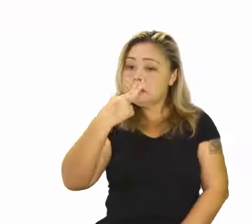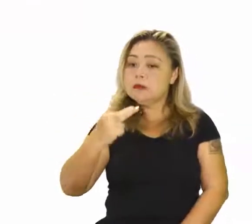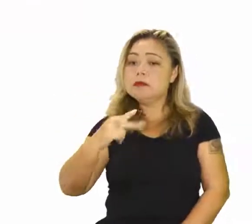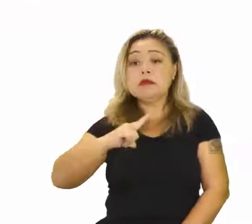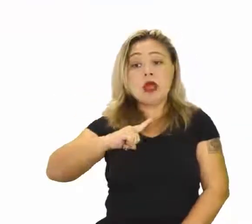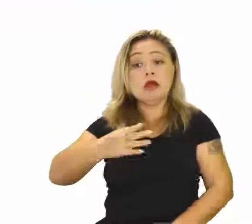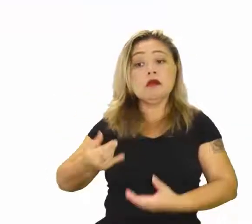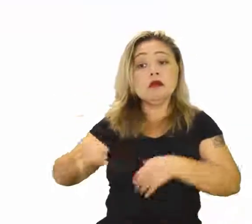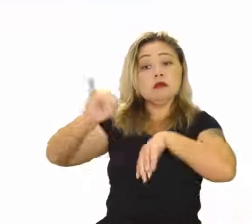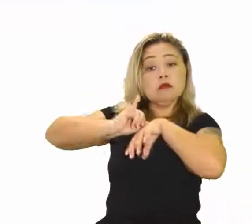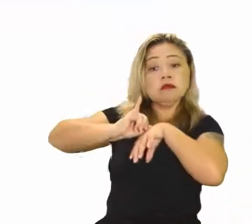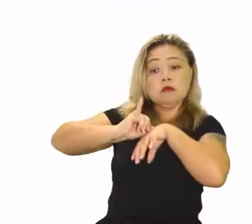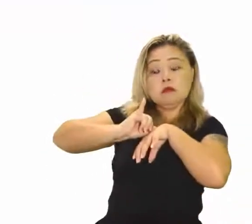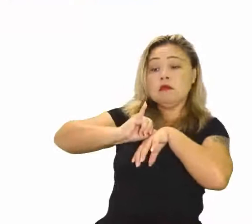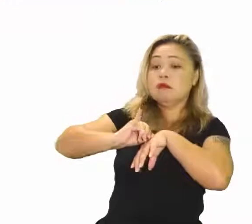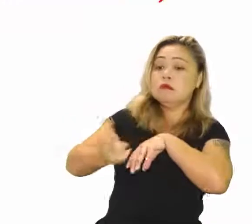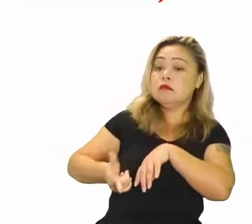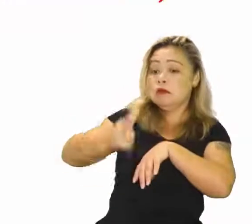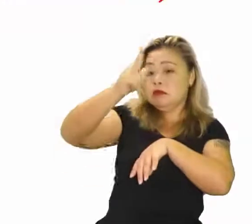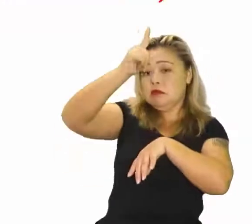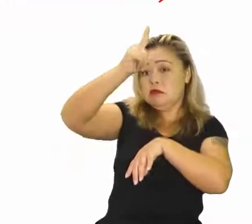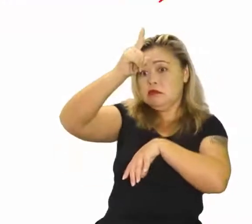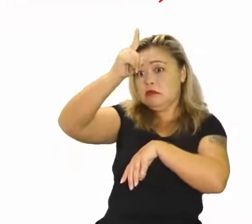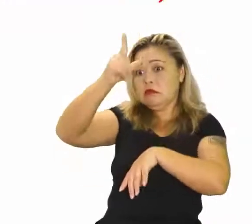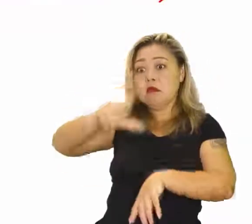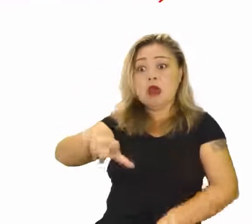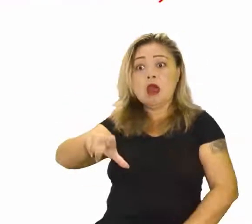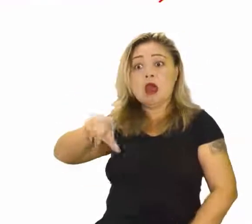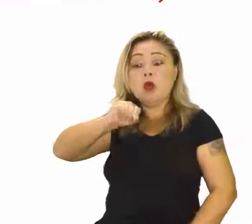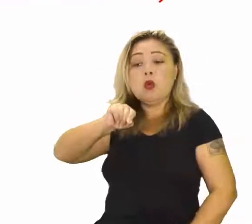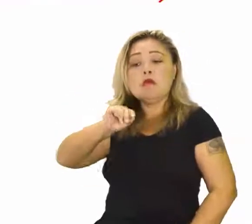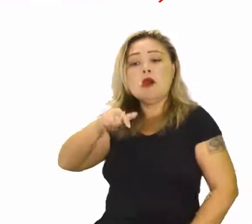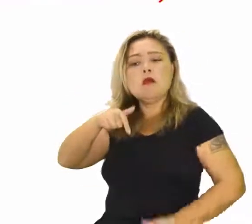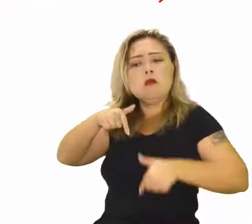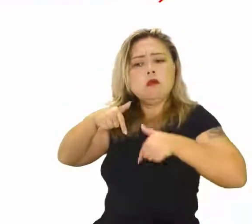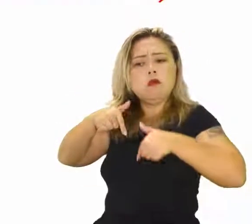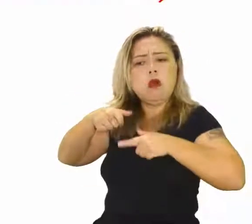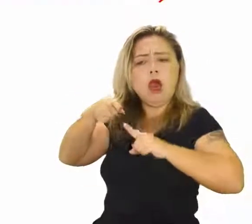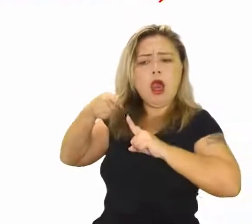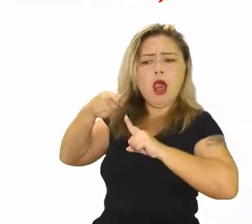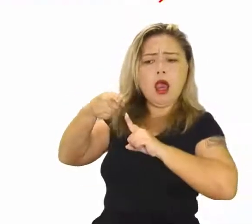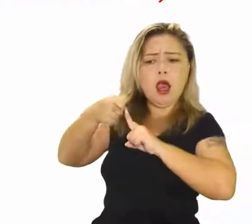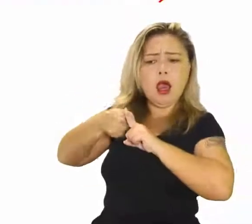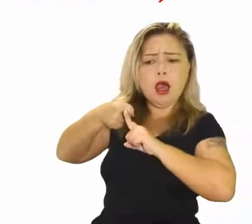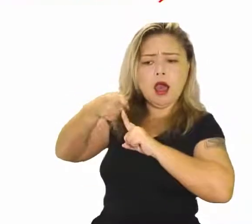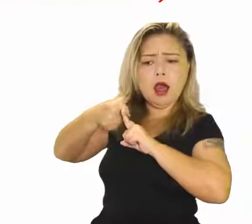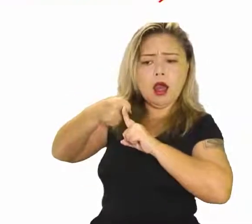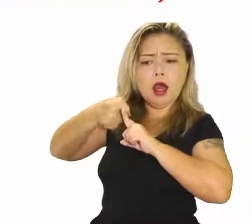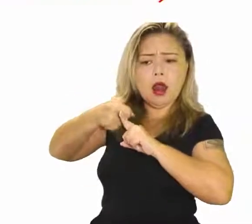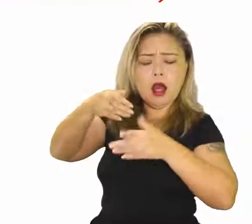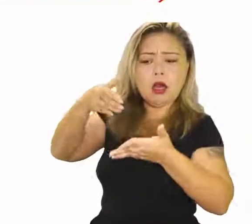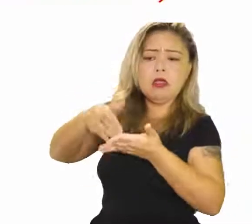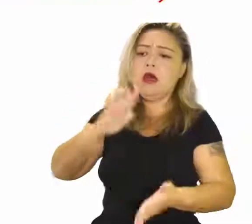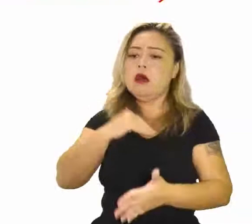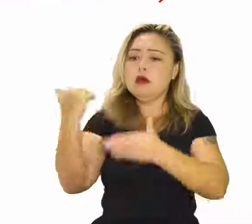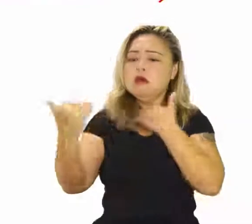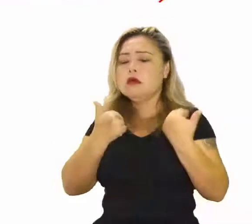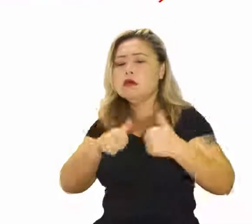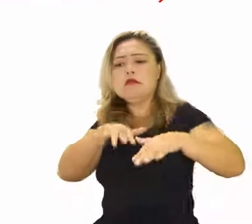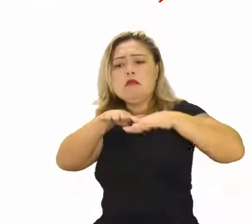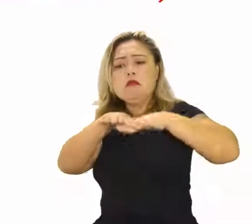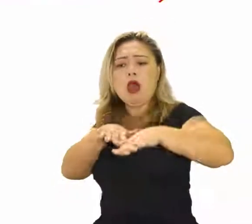em Berlim, decidiu lutar até a morte. Era uma luta até a morte. Era uma